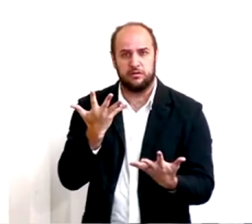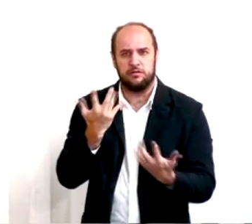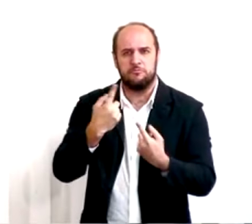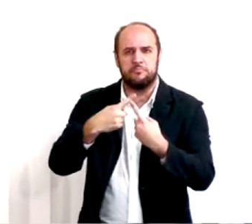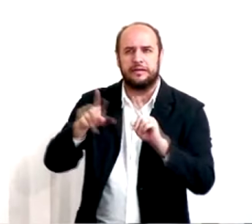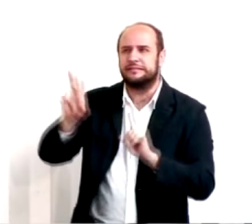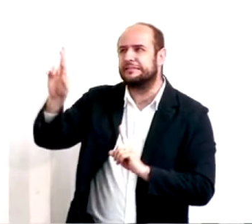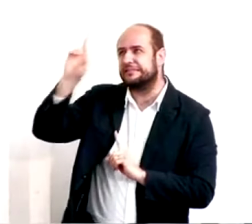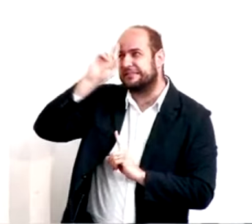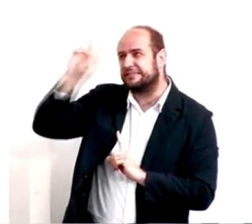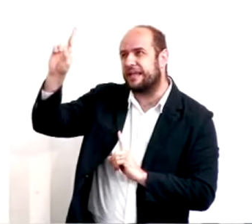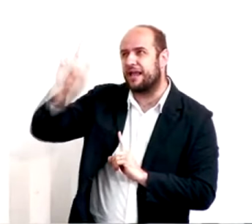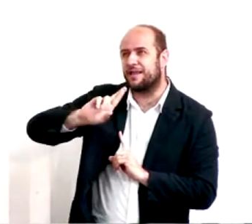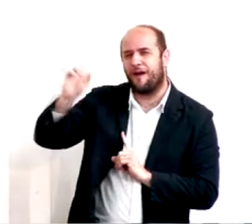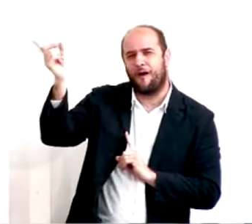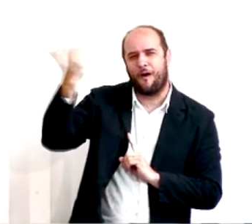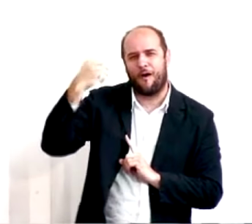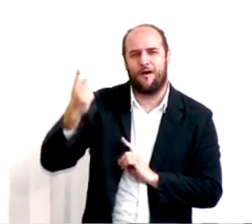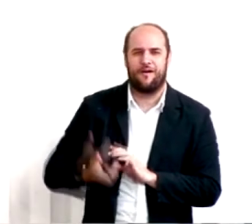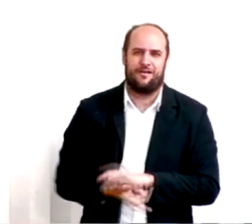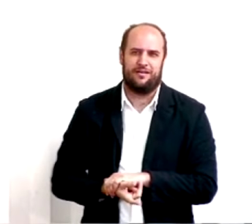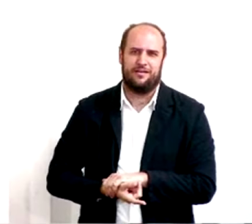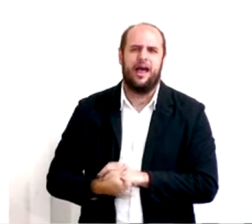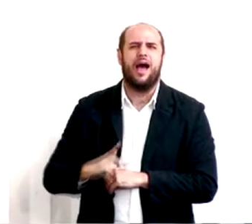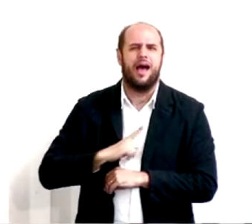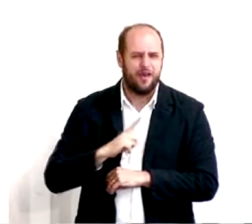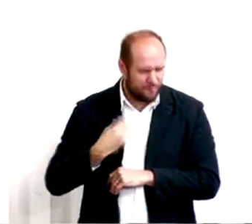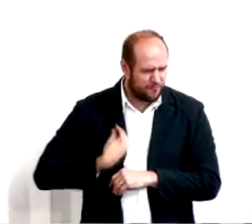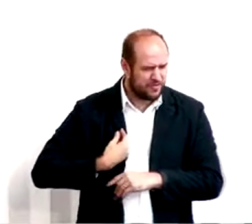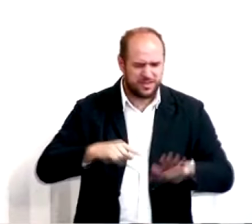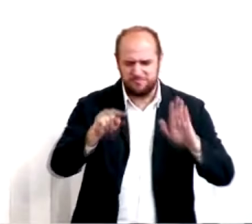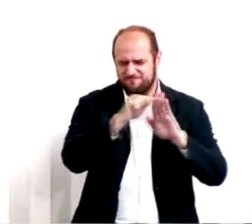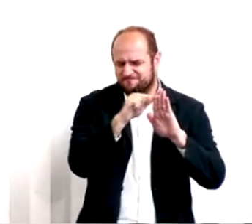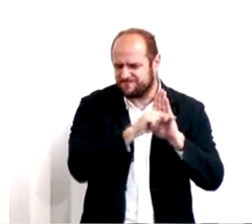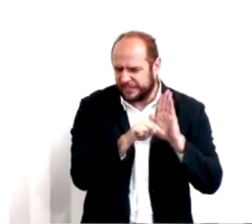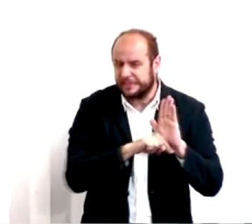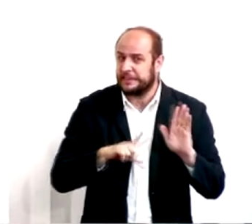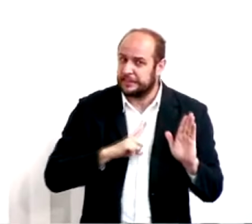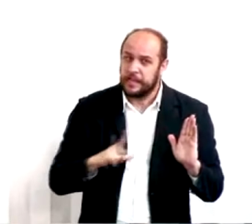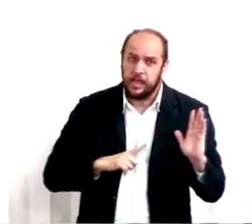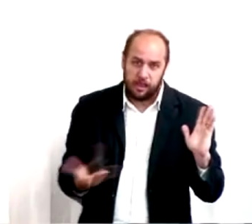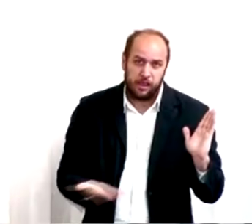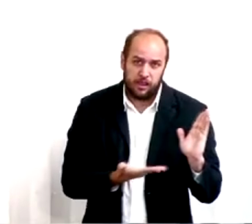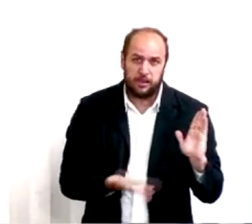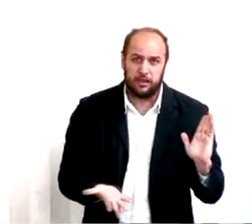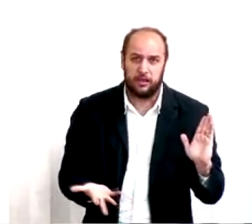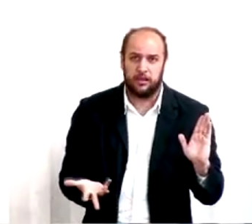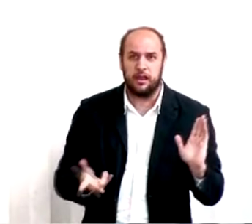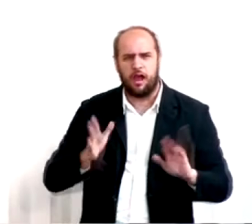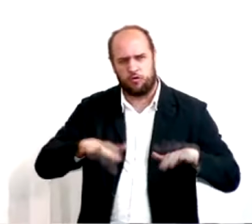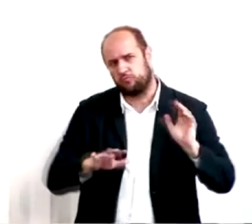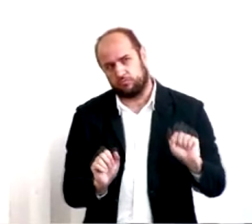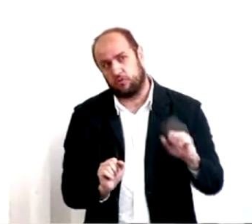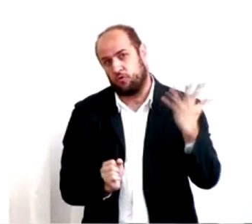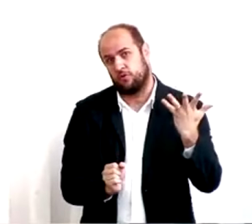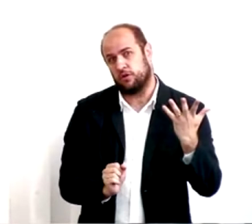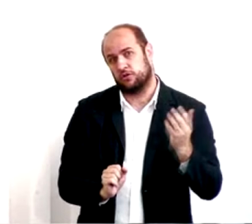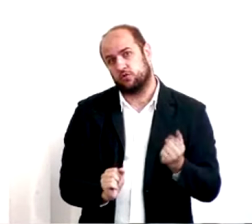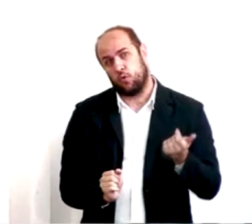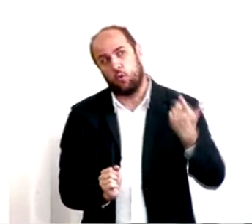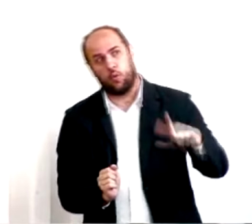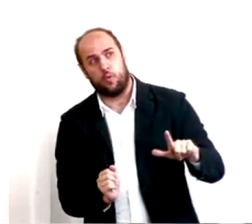do Senhor irmãos nós temos projetos ao longo da nossa vida esses projetos muitos deles se concretizam outros